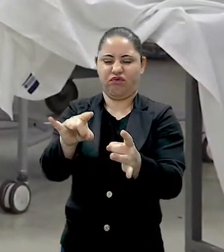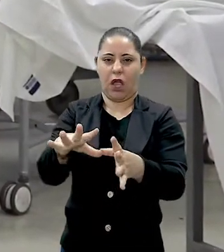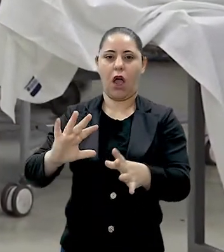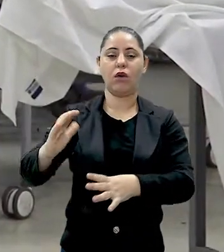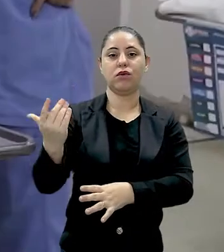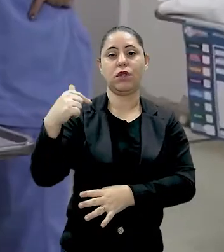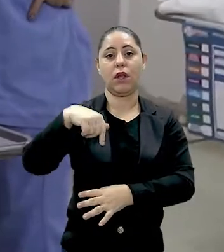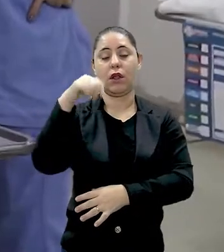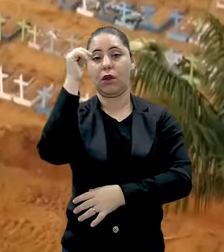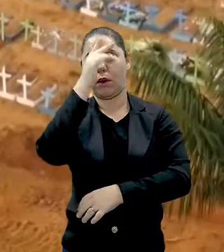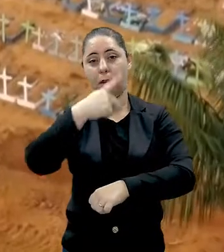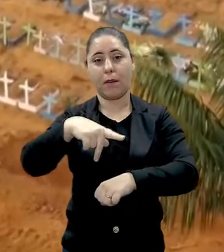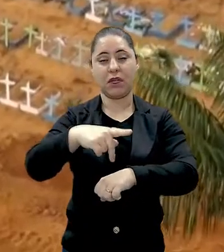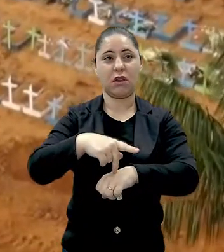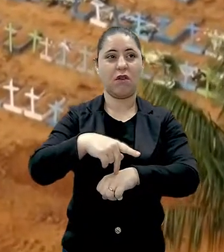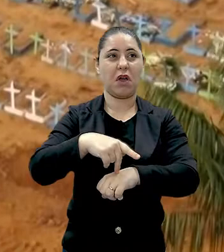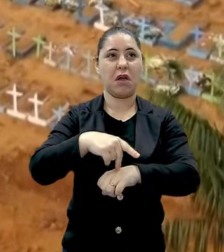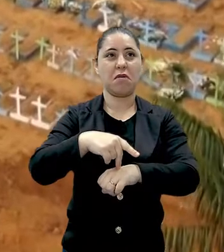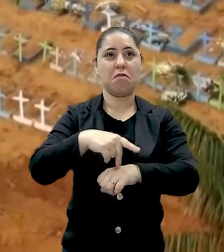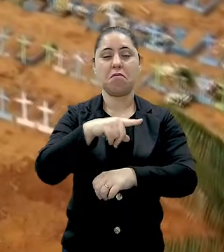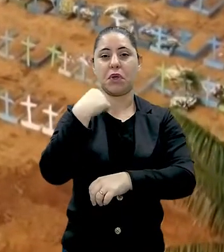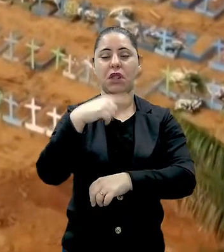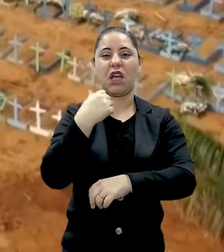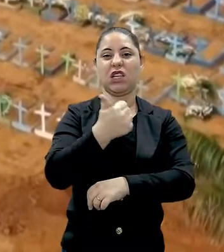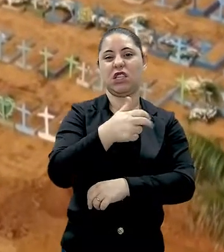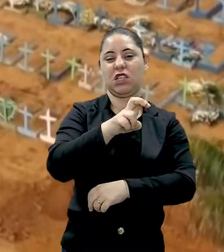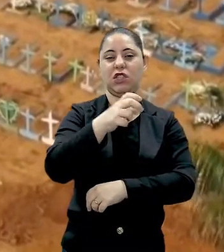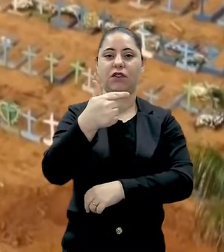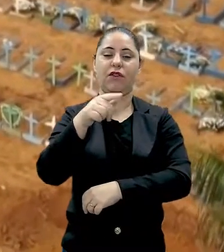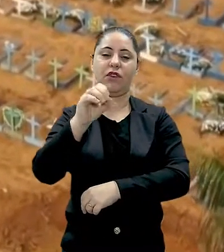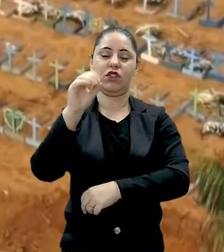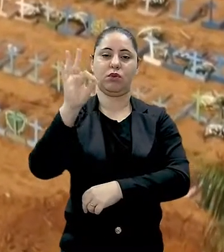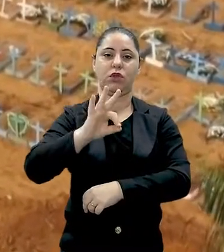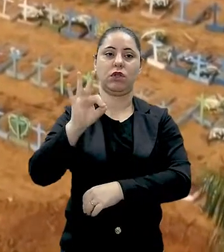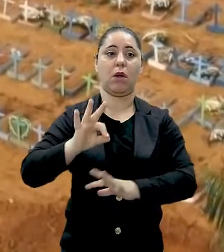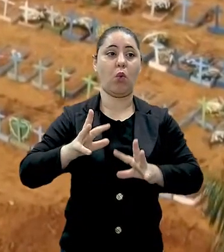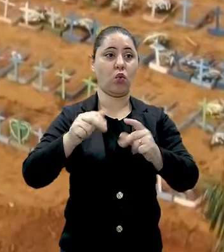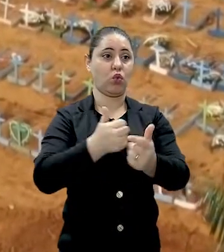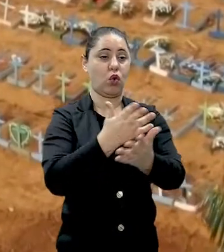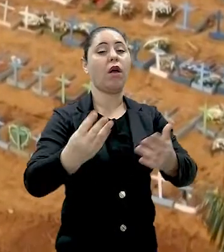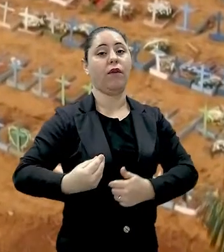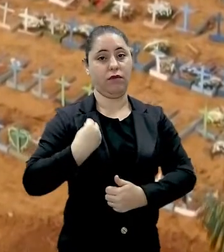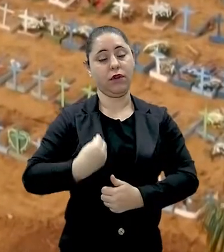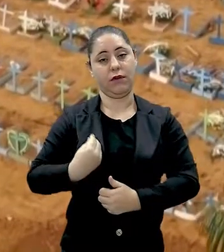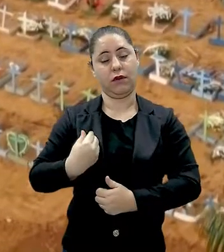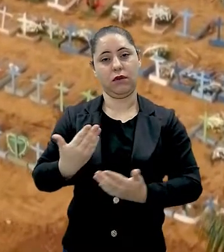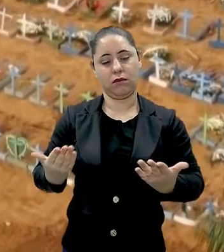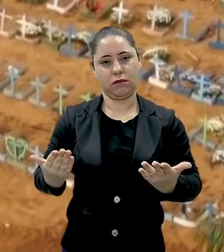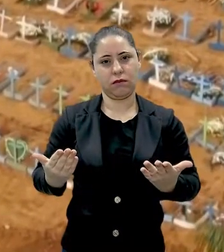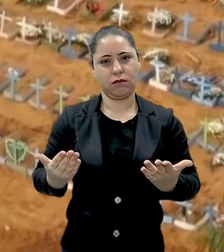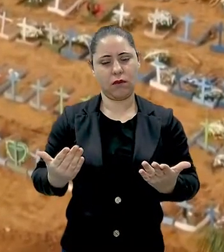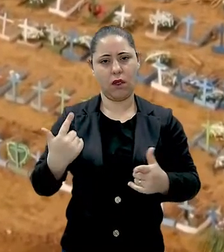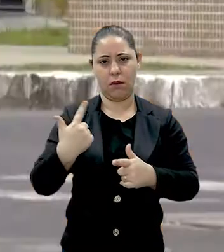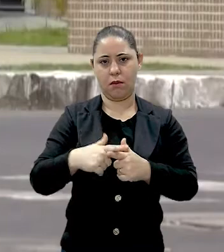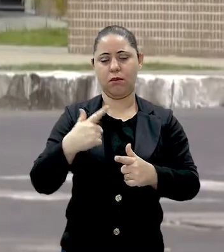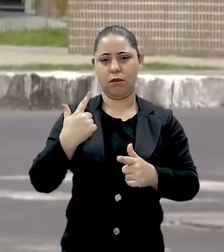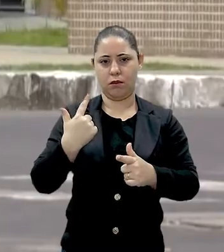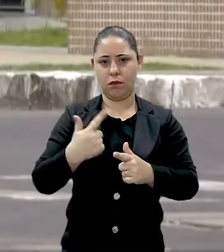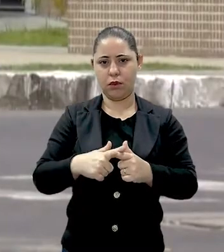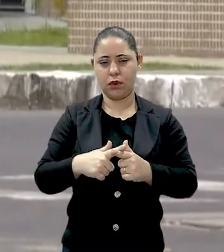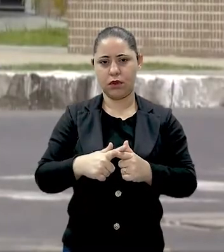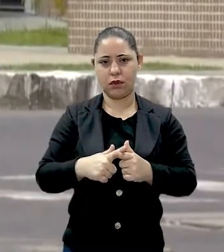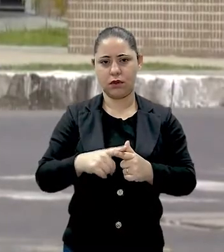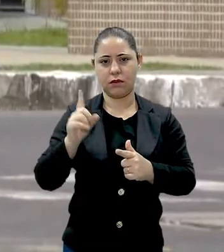deixar acontecer no Brasil, vai matar 15, 20% da população, mas tudo bem, a grande maioria vai sobreviver, né?